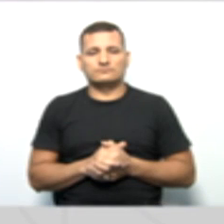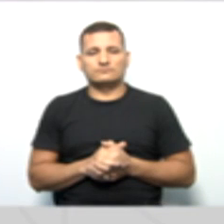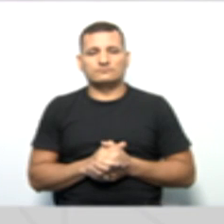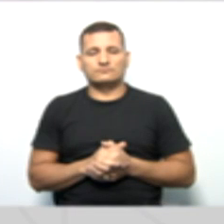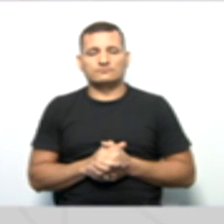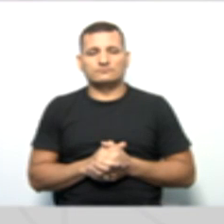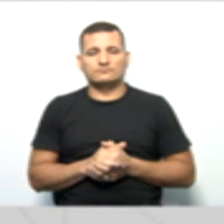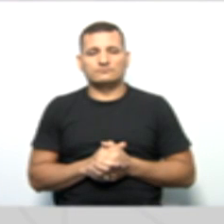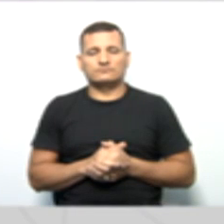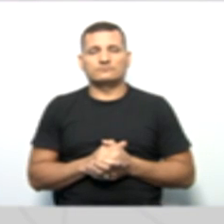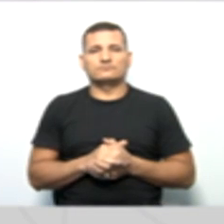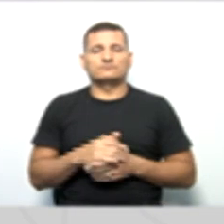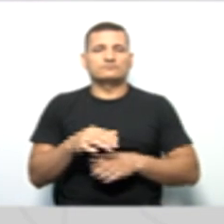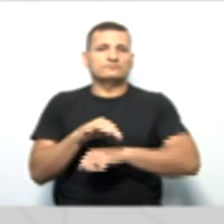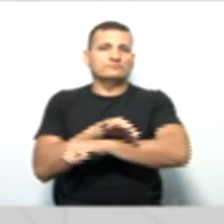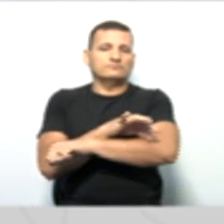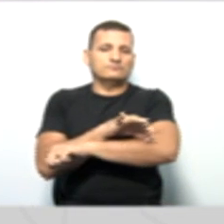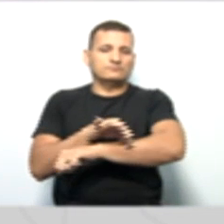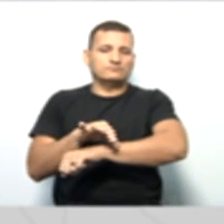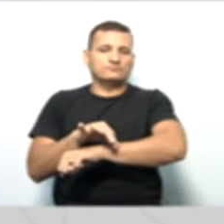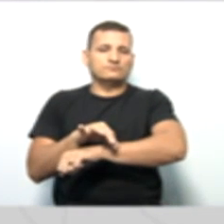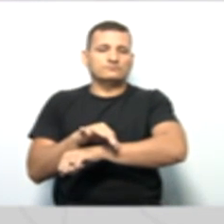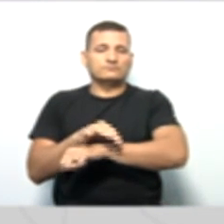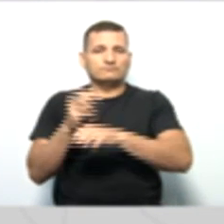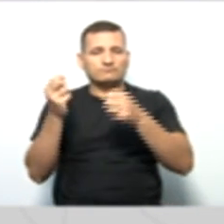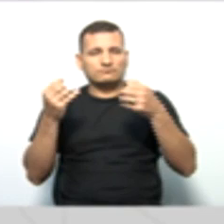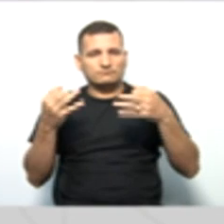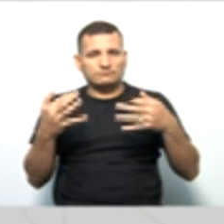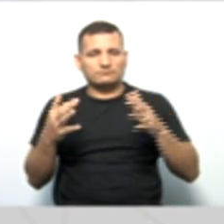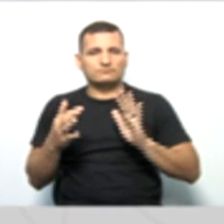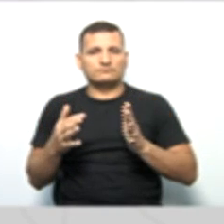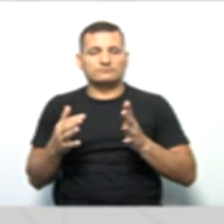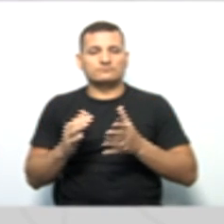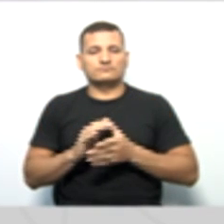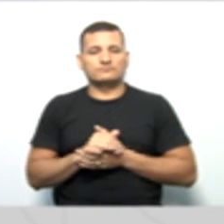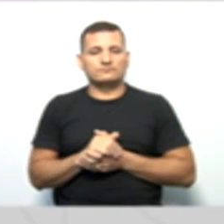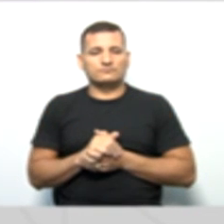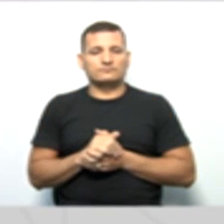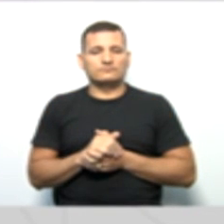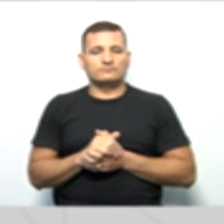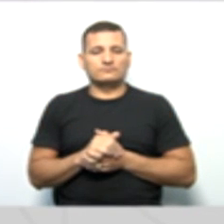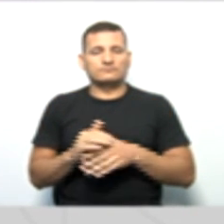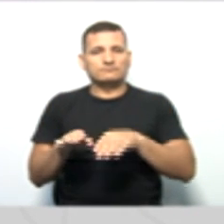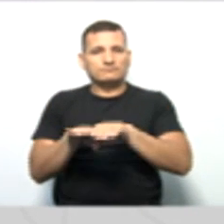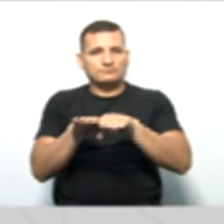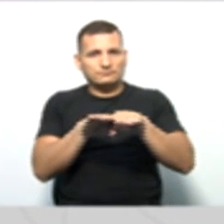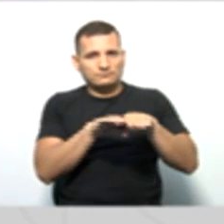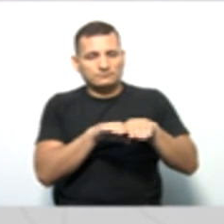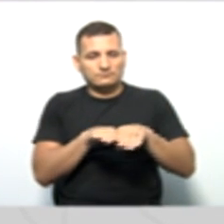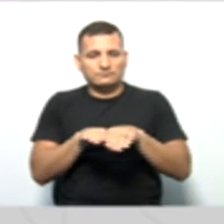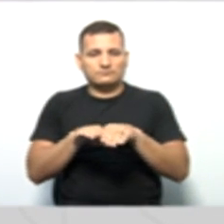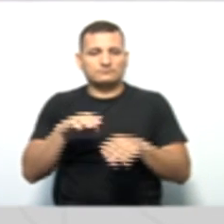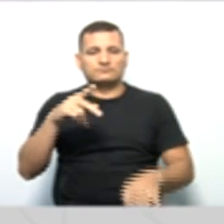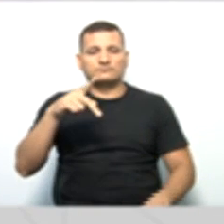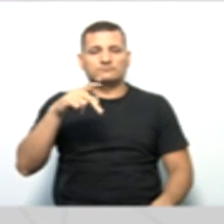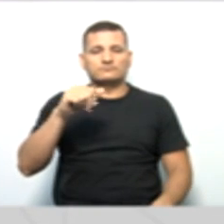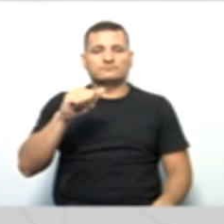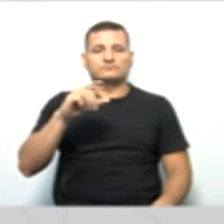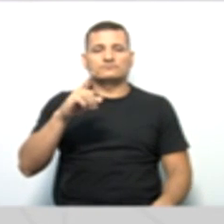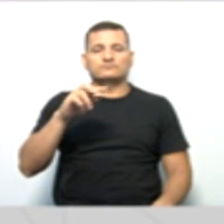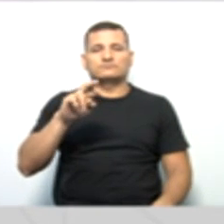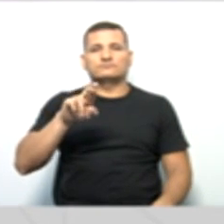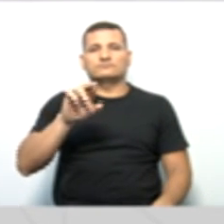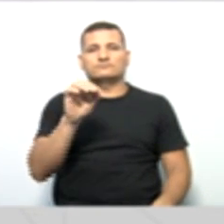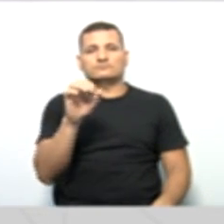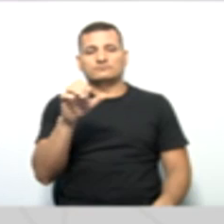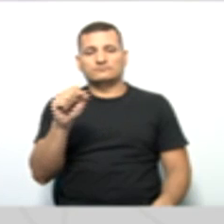coisa que a gente tem aqui, ó, a arquitetura, já falou bastante de arquitetura. ele vai seguir padrões, tá? O que é